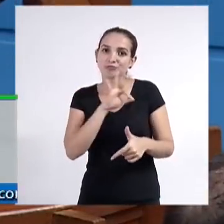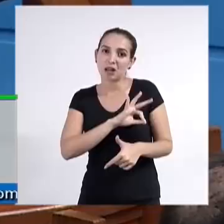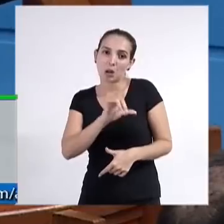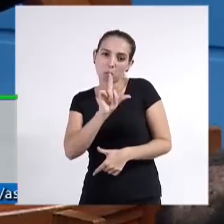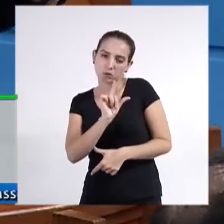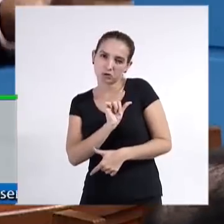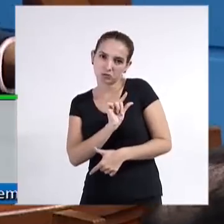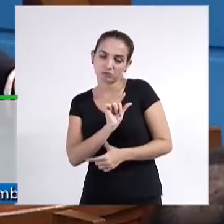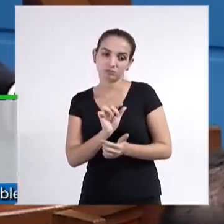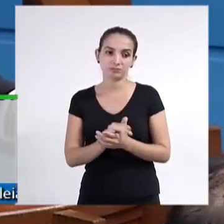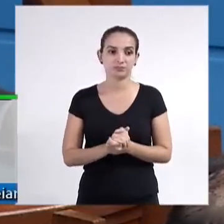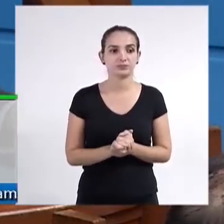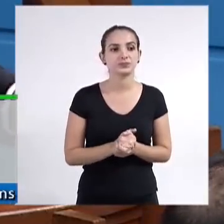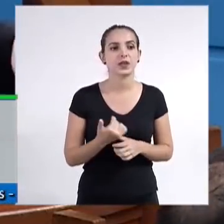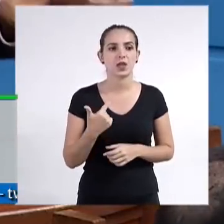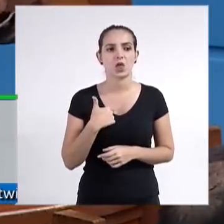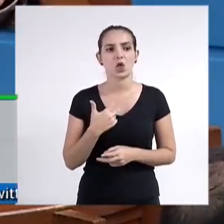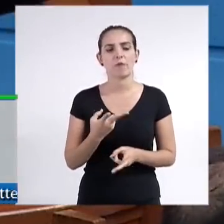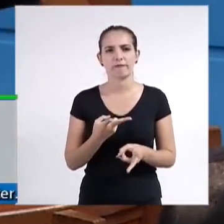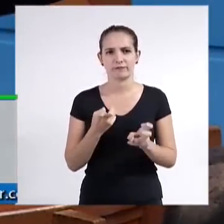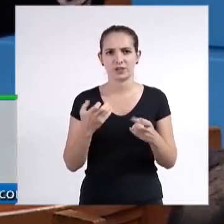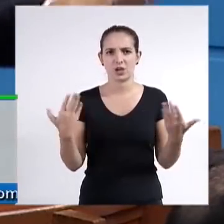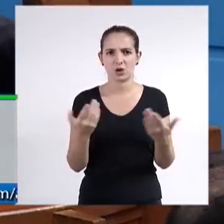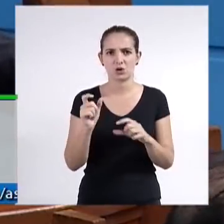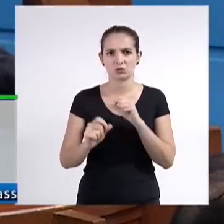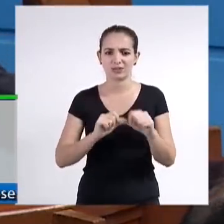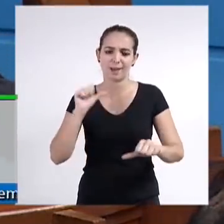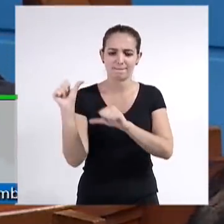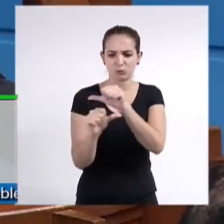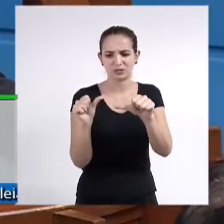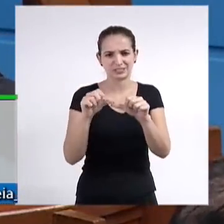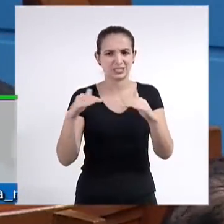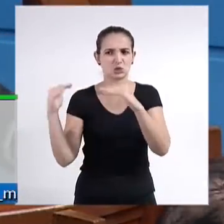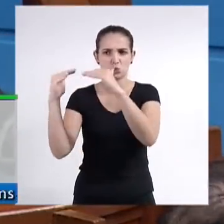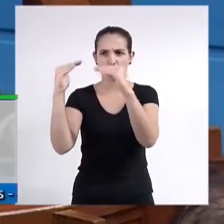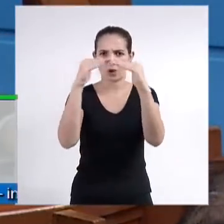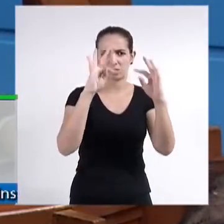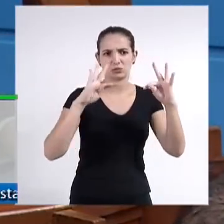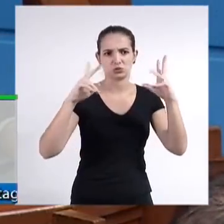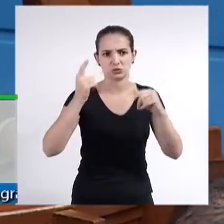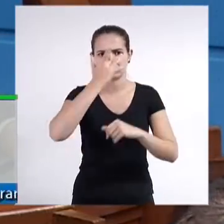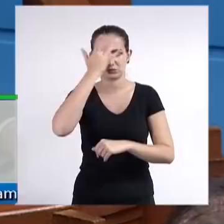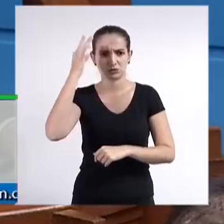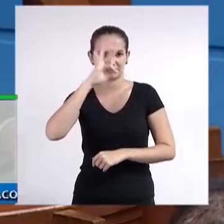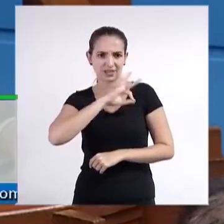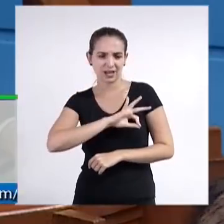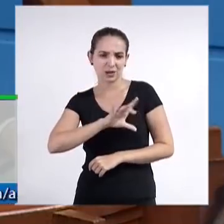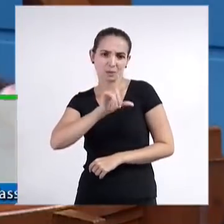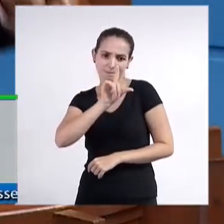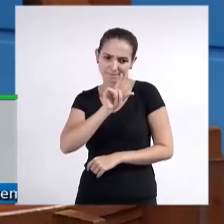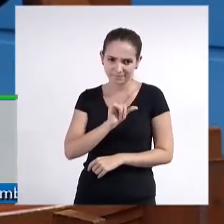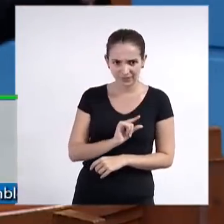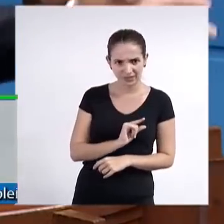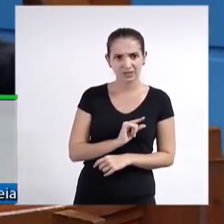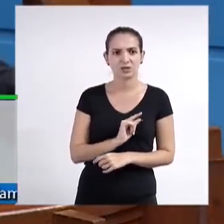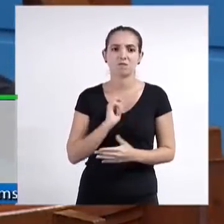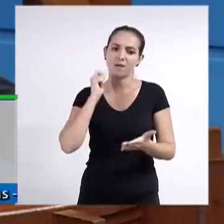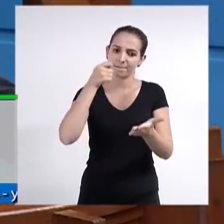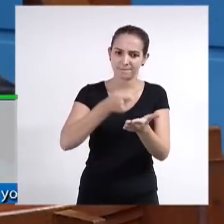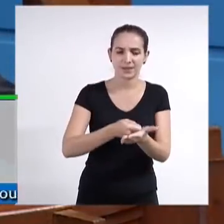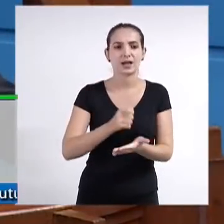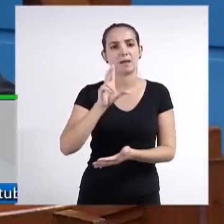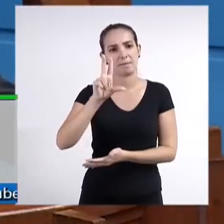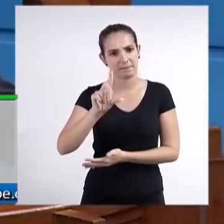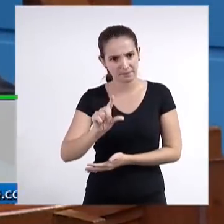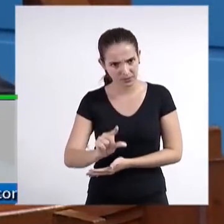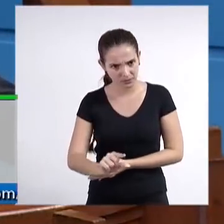Eu ouvi a fala que a reforma ela é igual para todas, que quem ganha menos vai contribuir